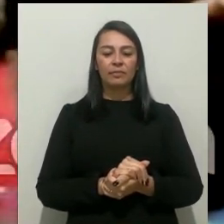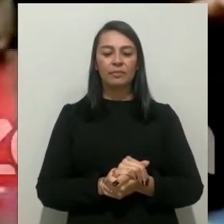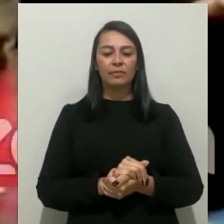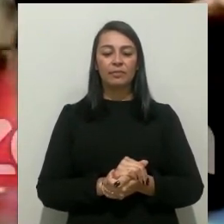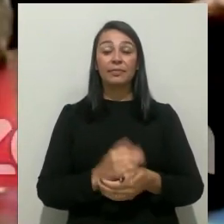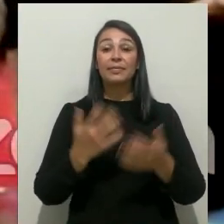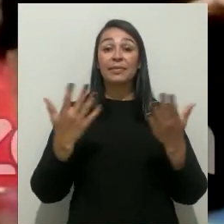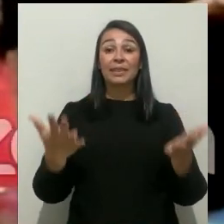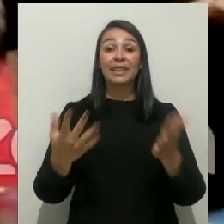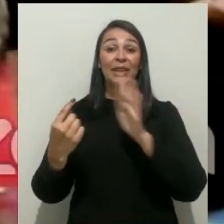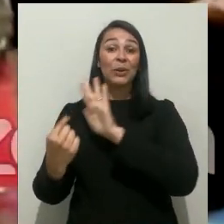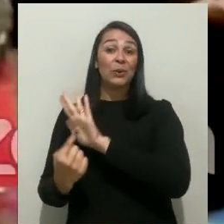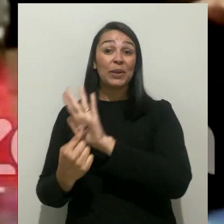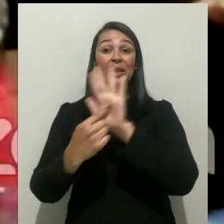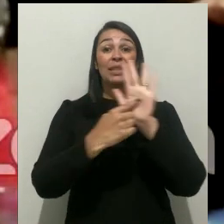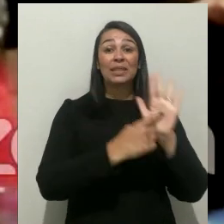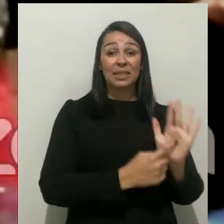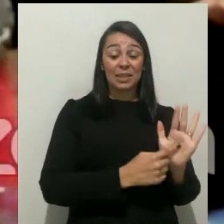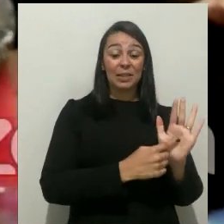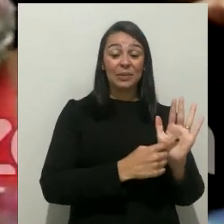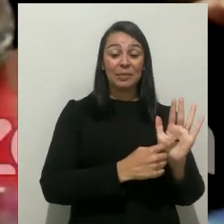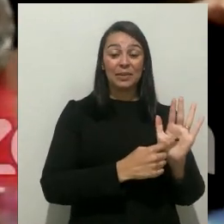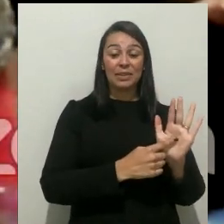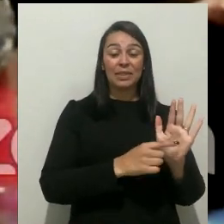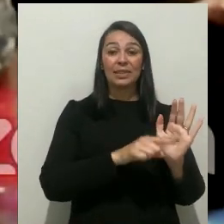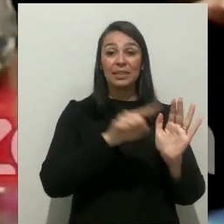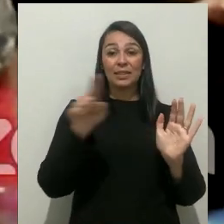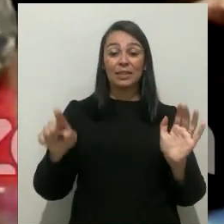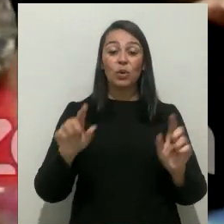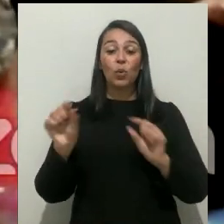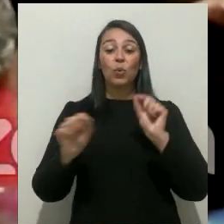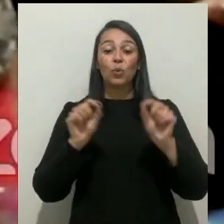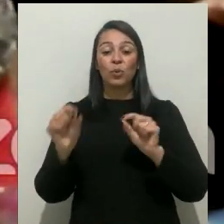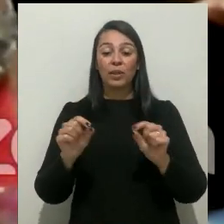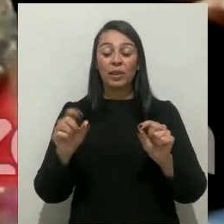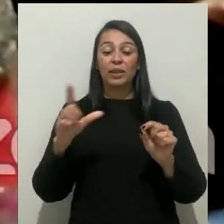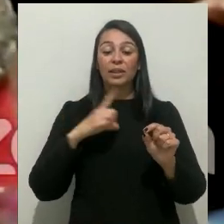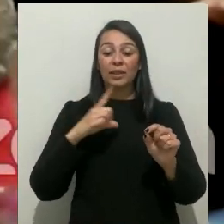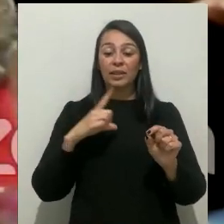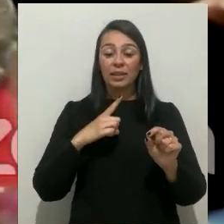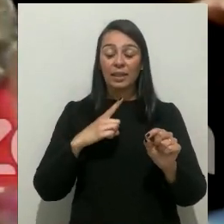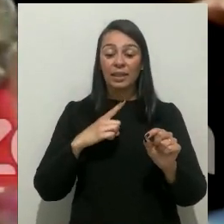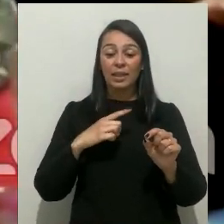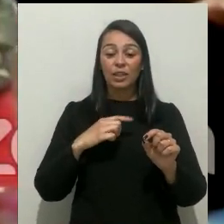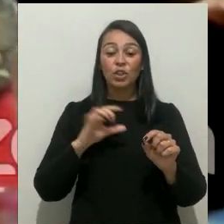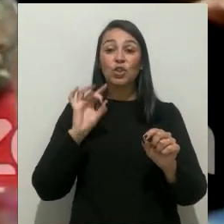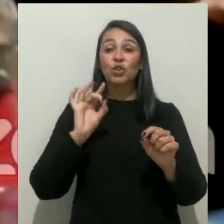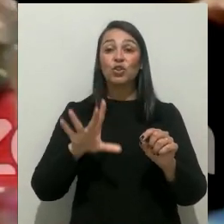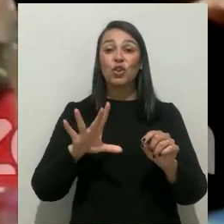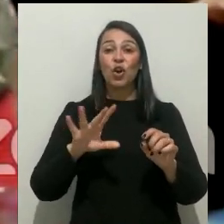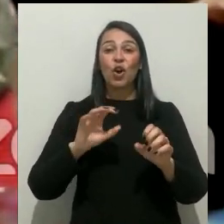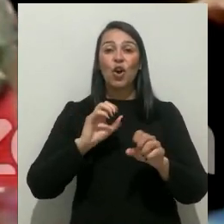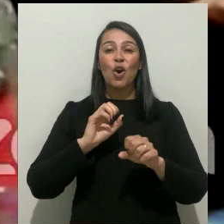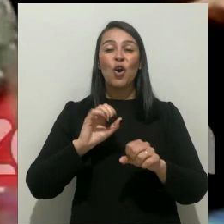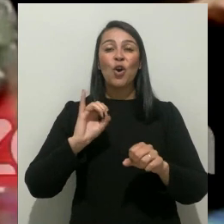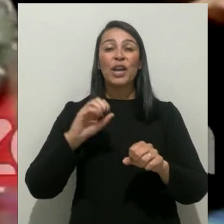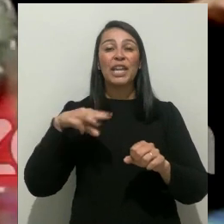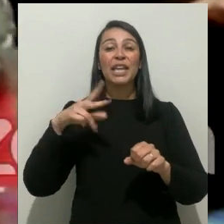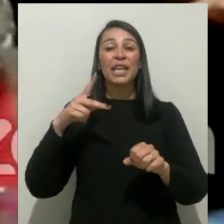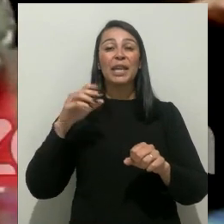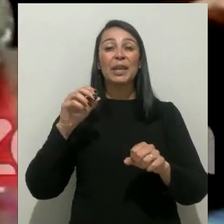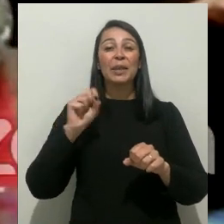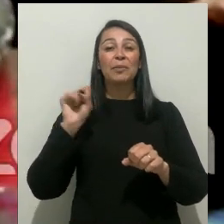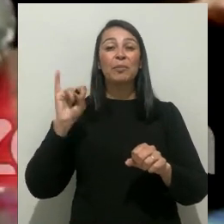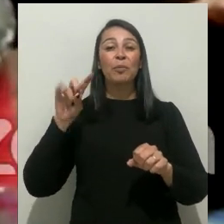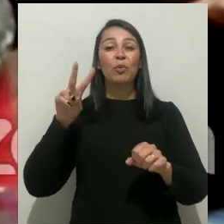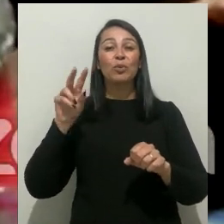Bom, dessa apresentação de vocês, o que ficou? Só o impossível me interessa. Essa frase foi